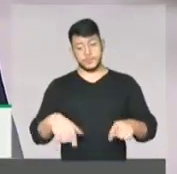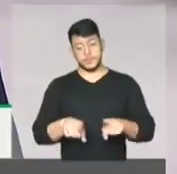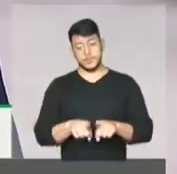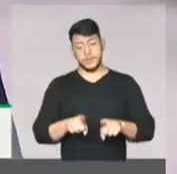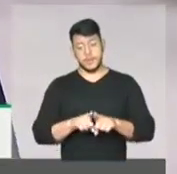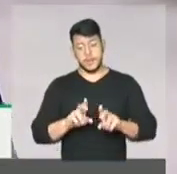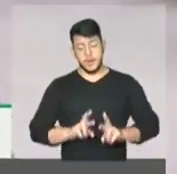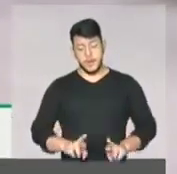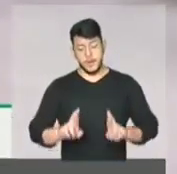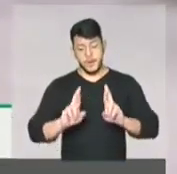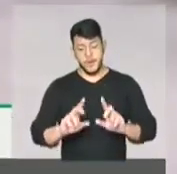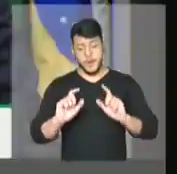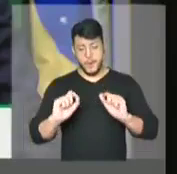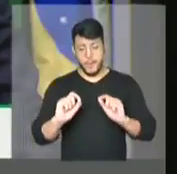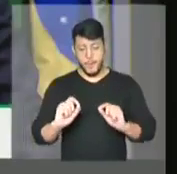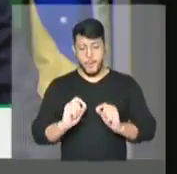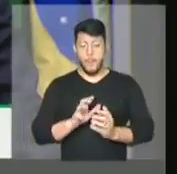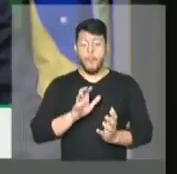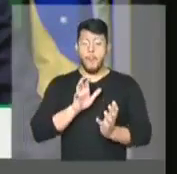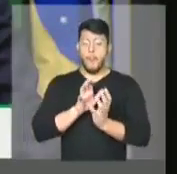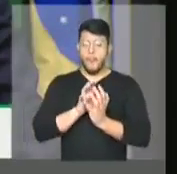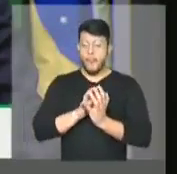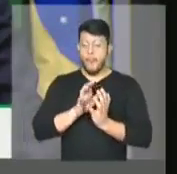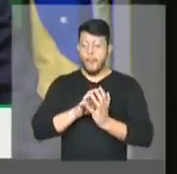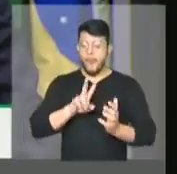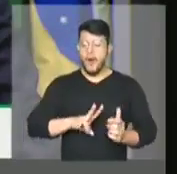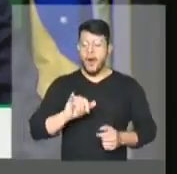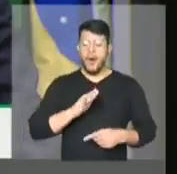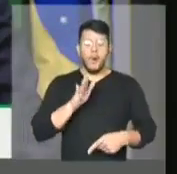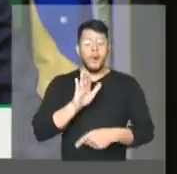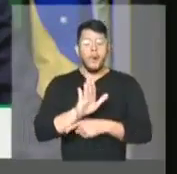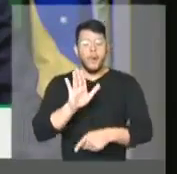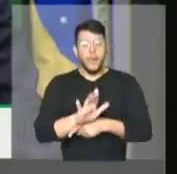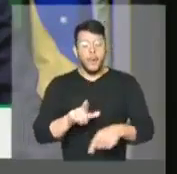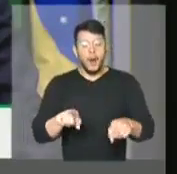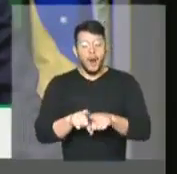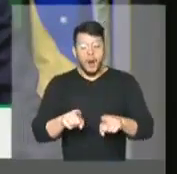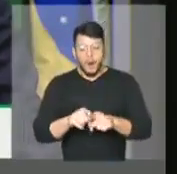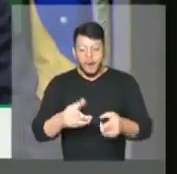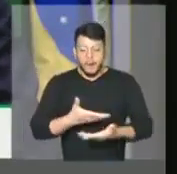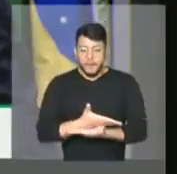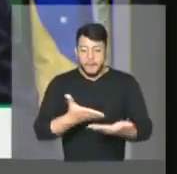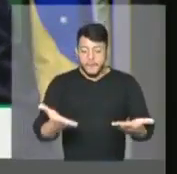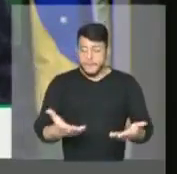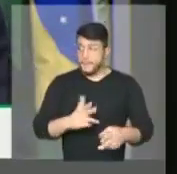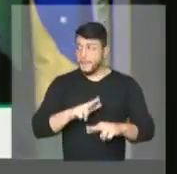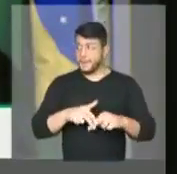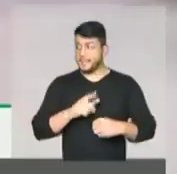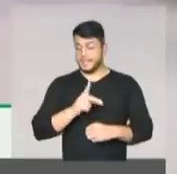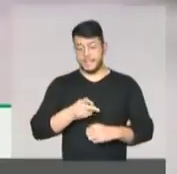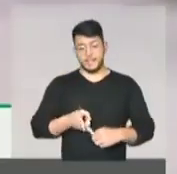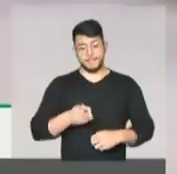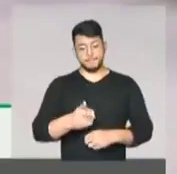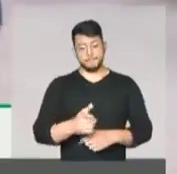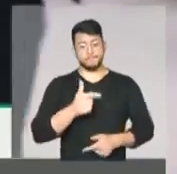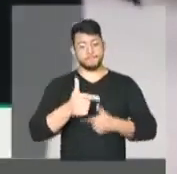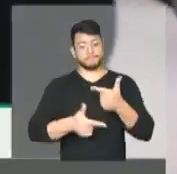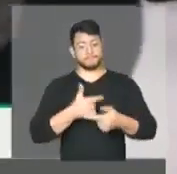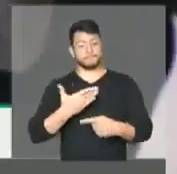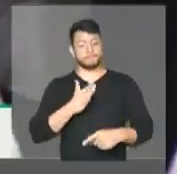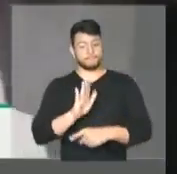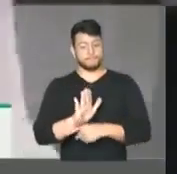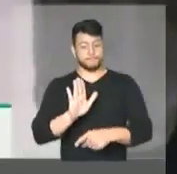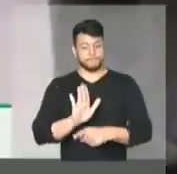Estado, o nosso Pernambuco, pode ter certeza de orgulhar dos parlamentares mais íntegros e que tem aqui